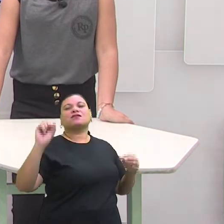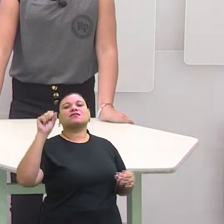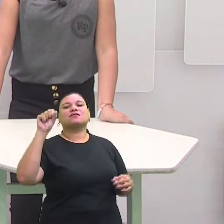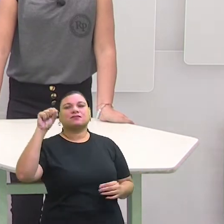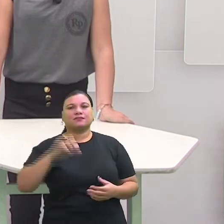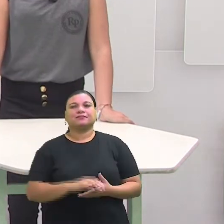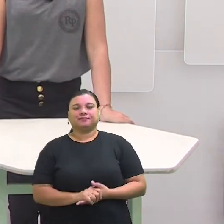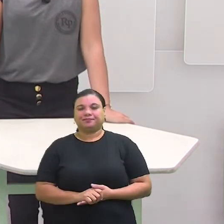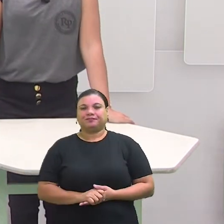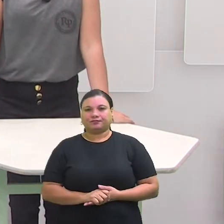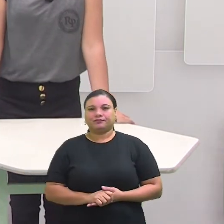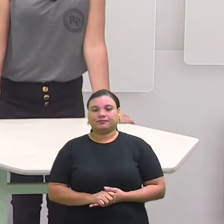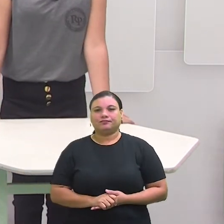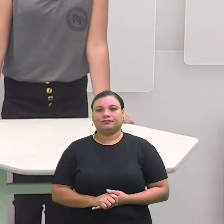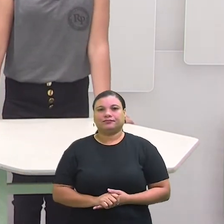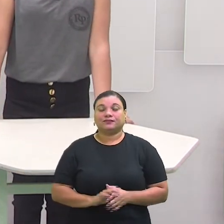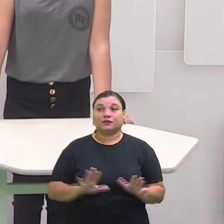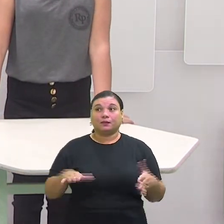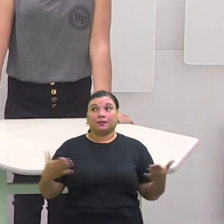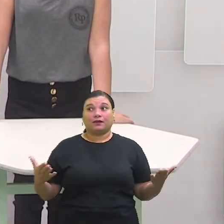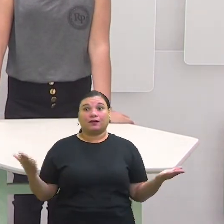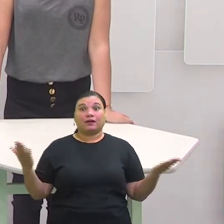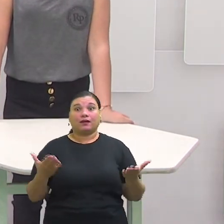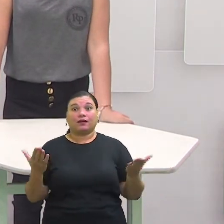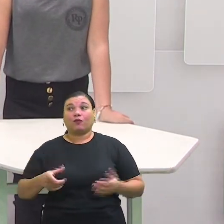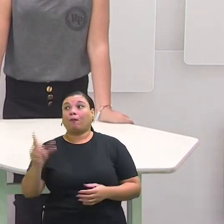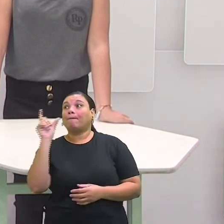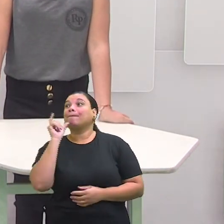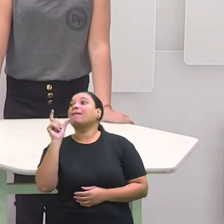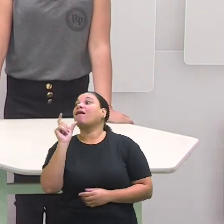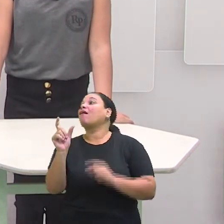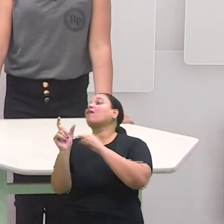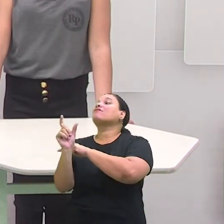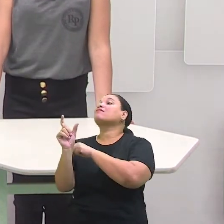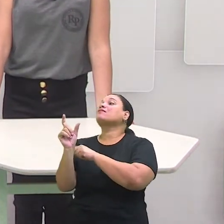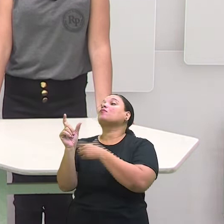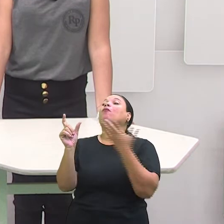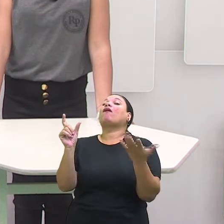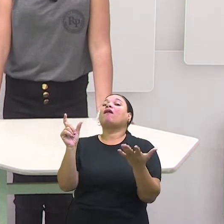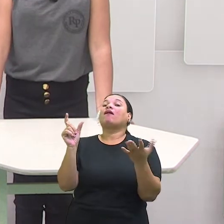vamos revelar, né, gente? A palavra da Nicole está...